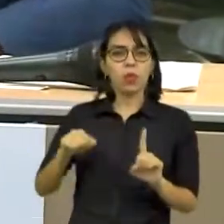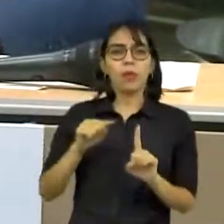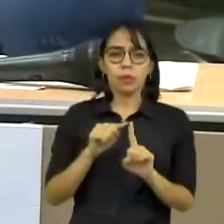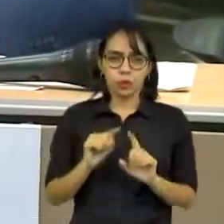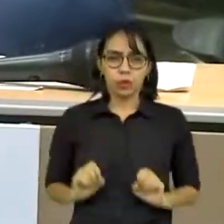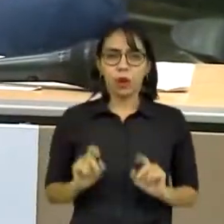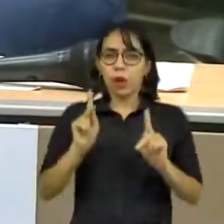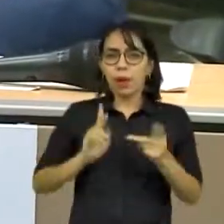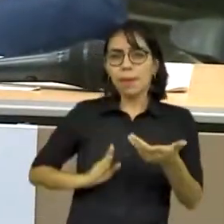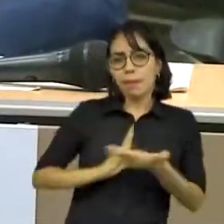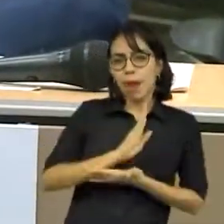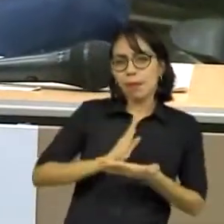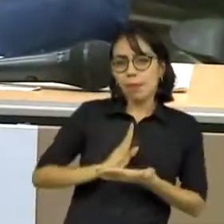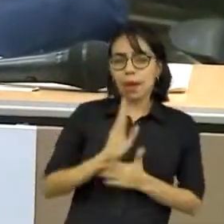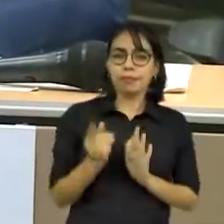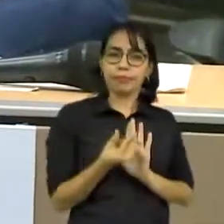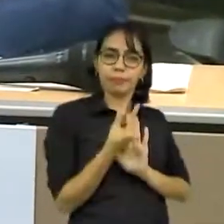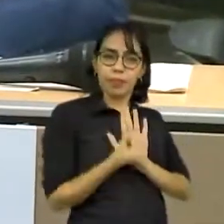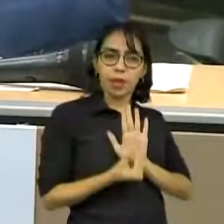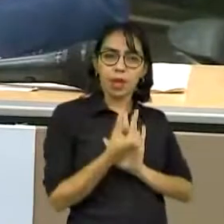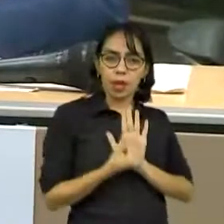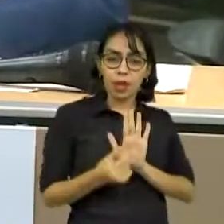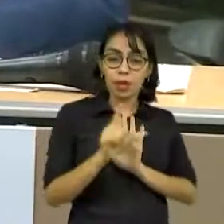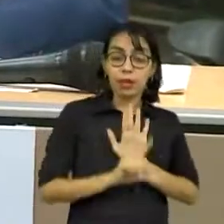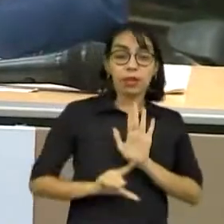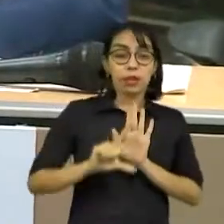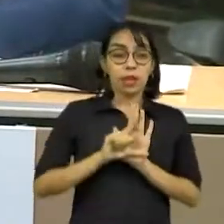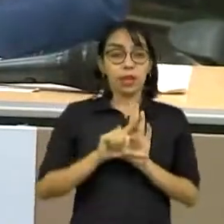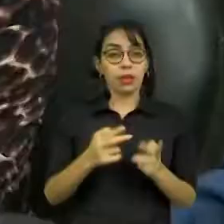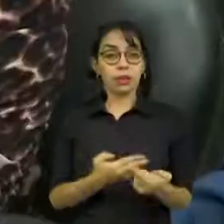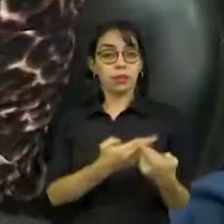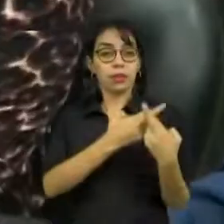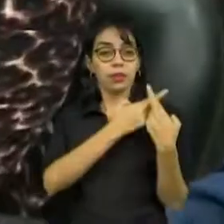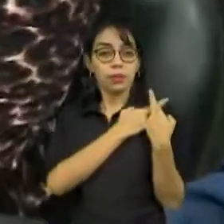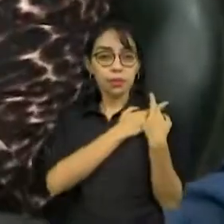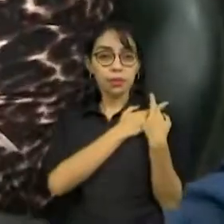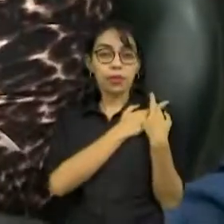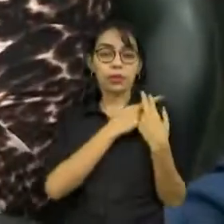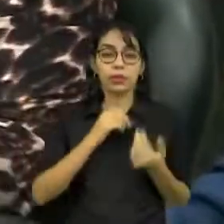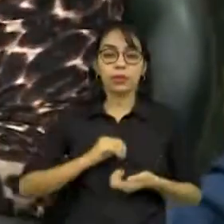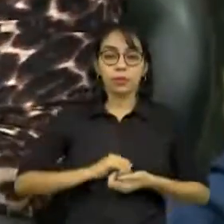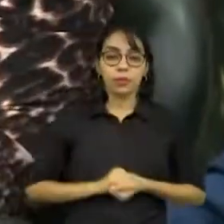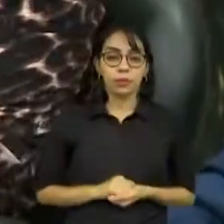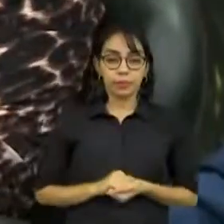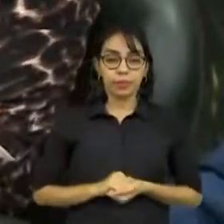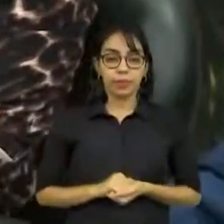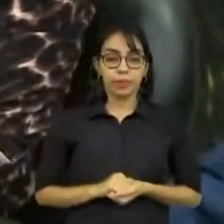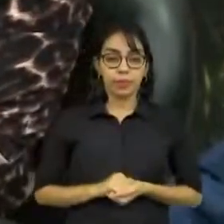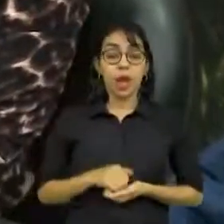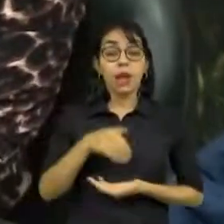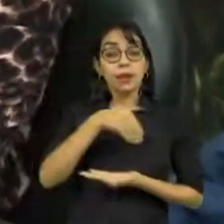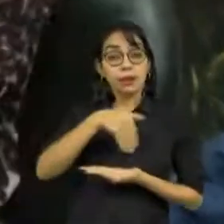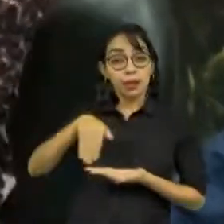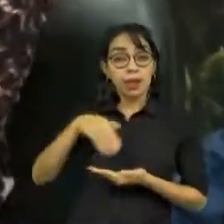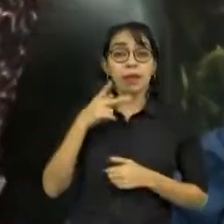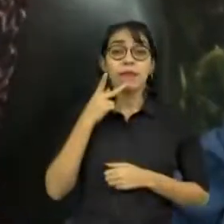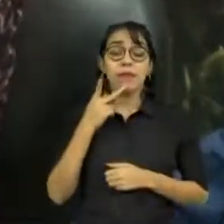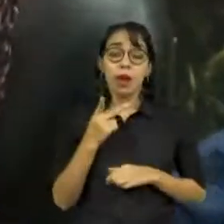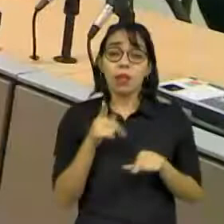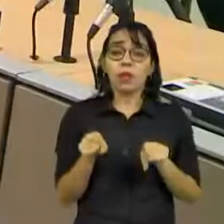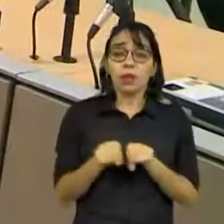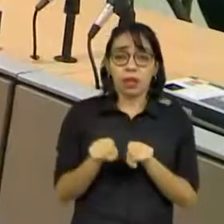limites estabelecidos pela Lei de Responsabilidade Fiscal. Ainda de acordo com a secretária, as receitas